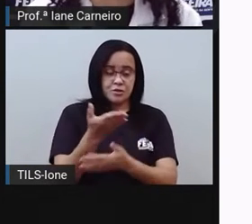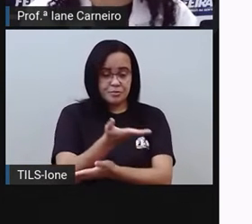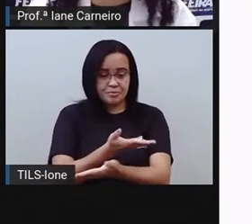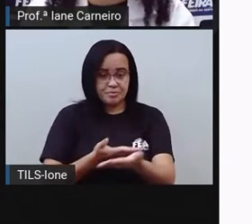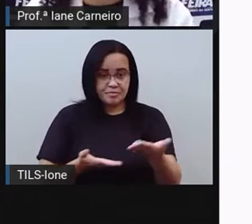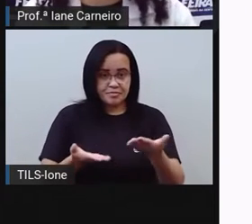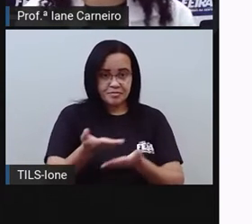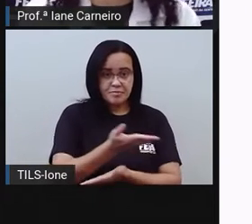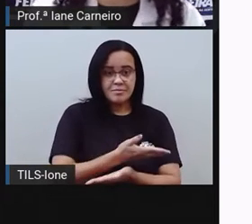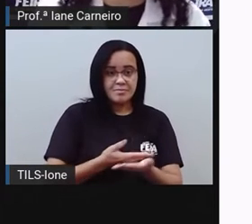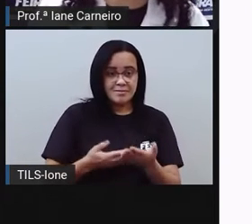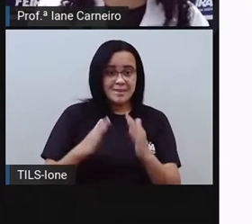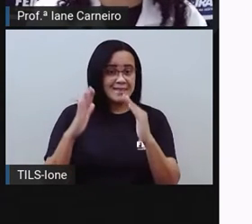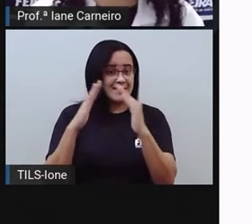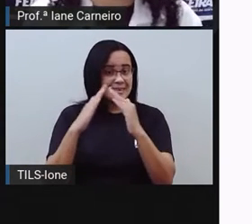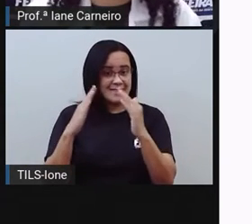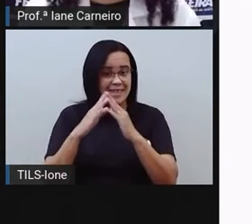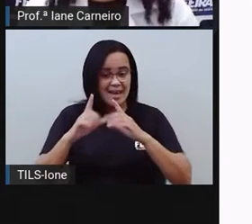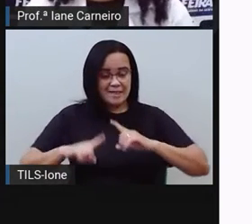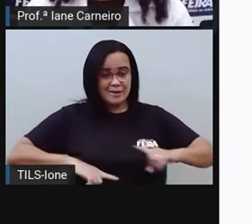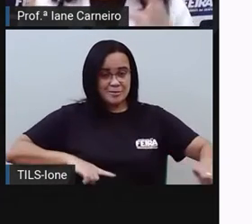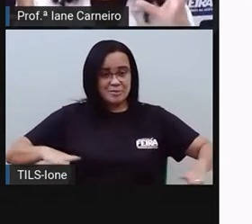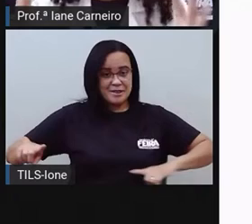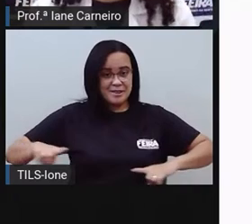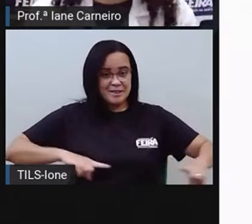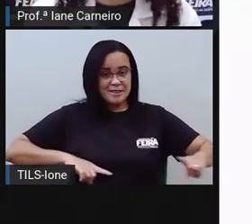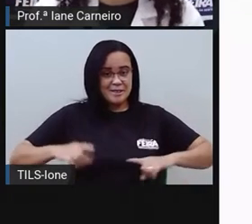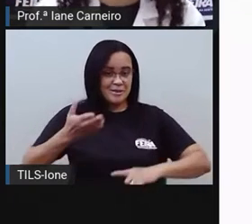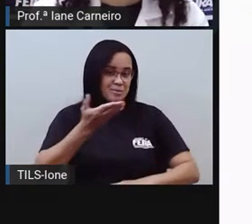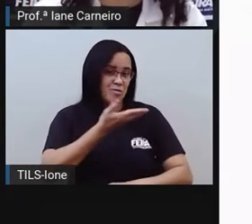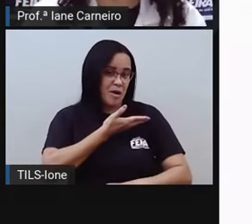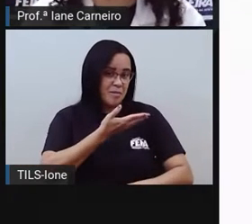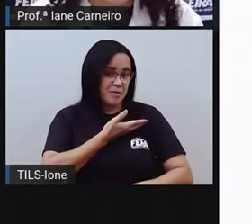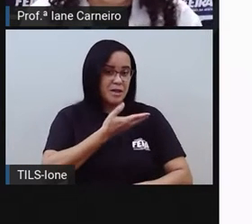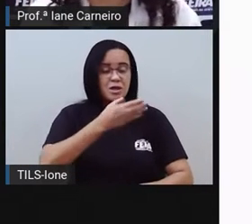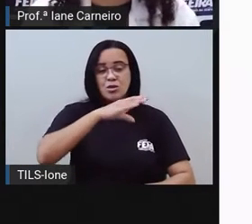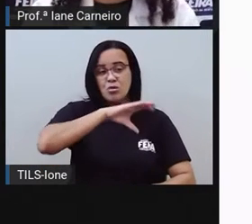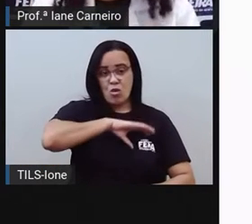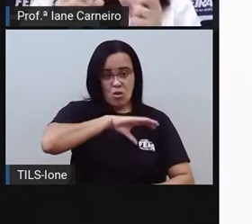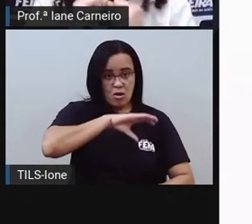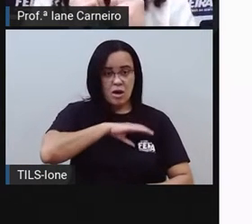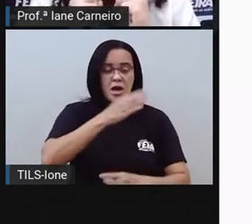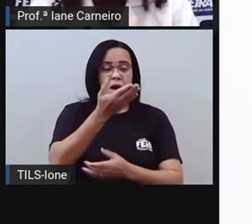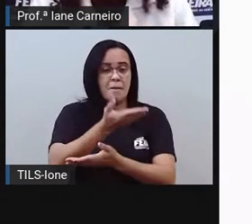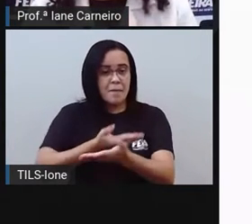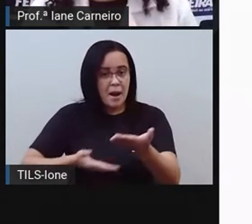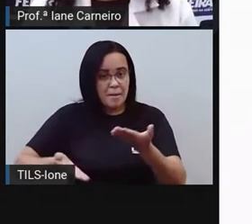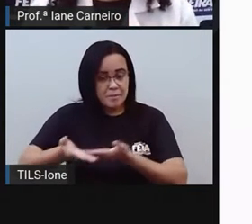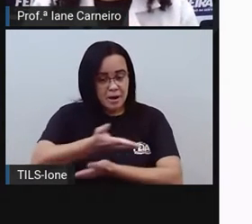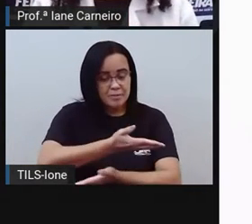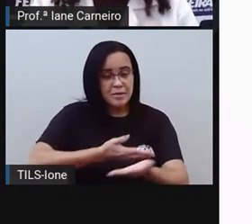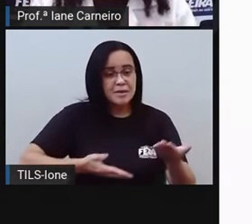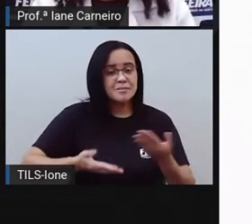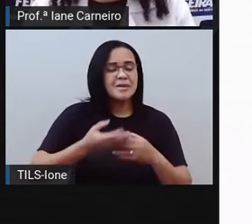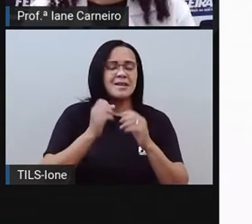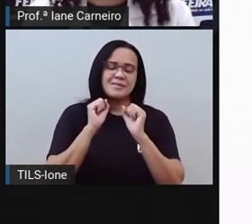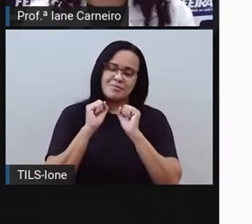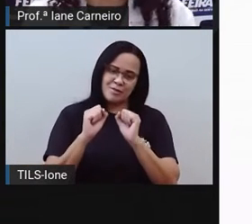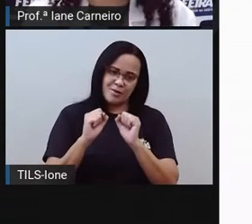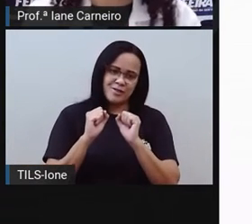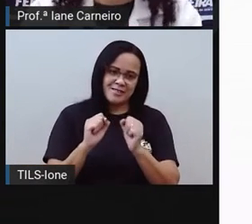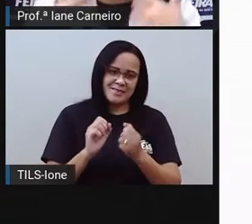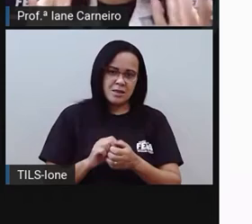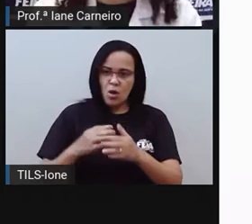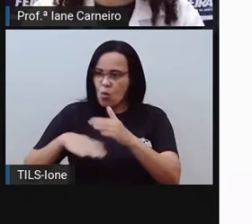casa, com os primos, com os colegas, né? Então, é importante compartilhar, né? Não guardar só para você aquilo que é